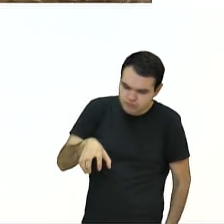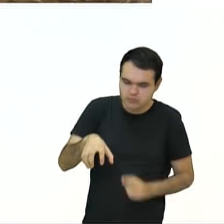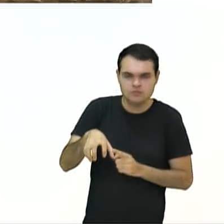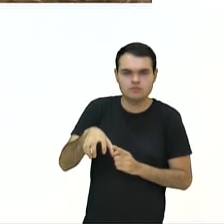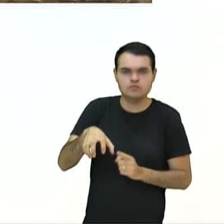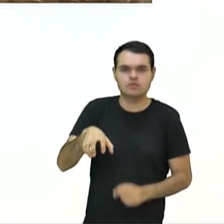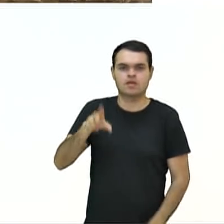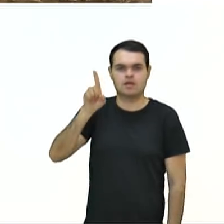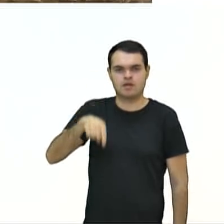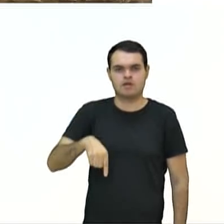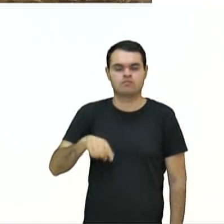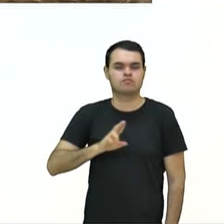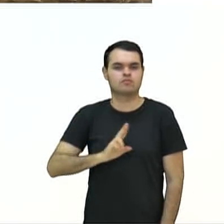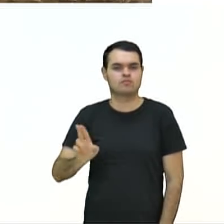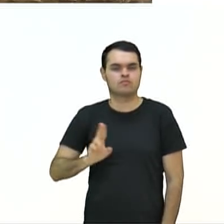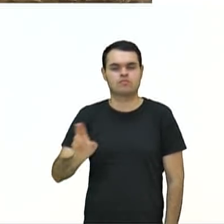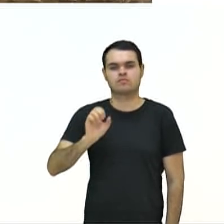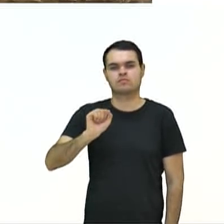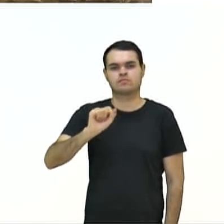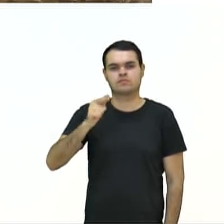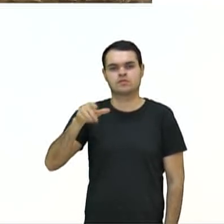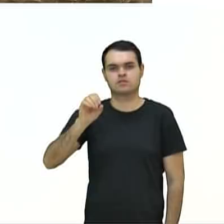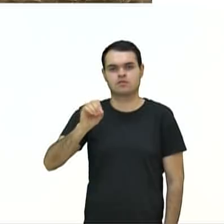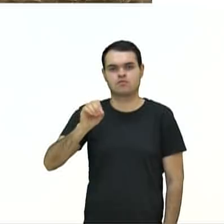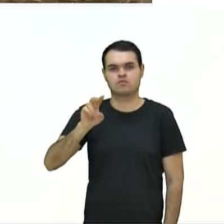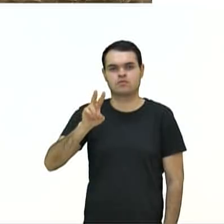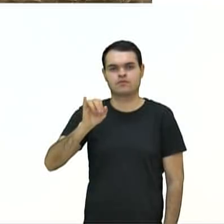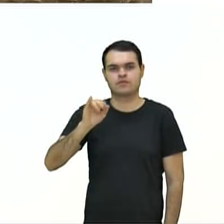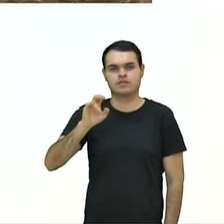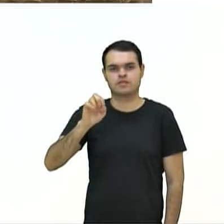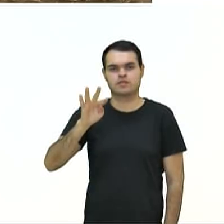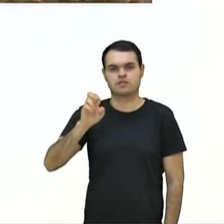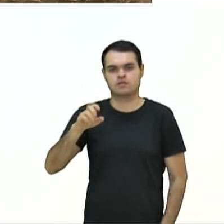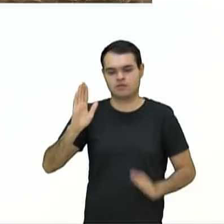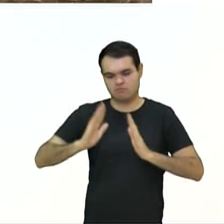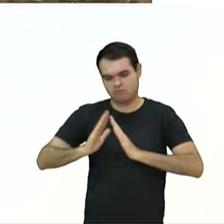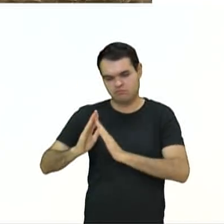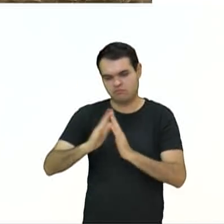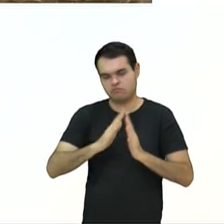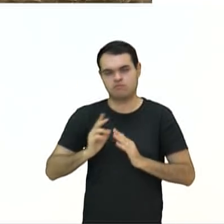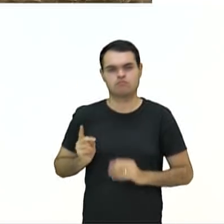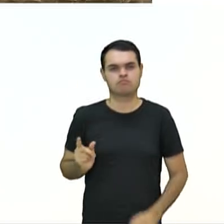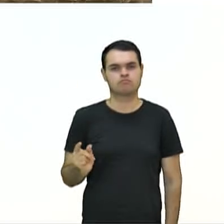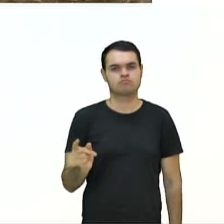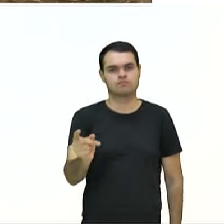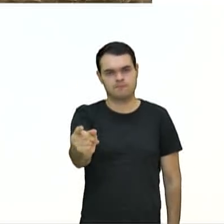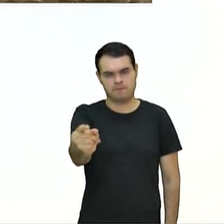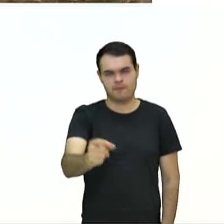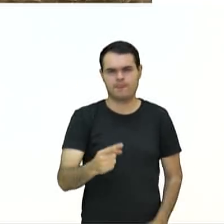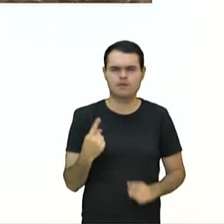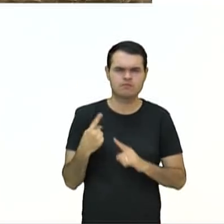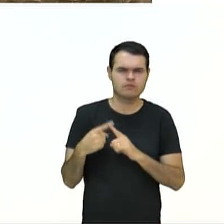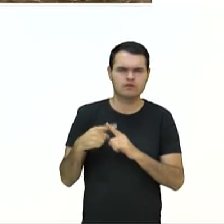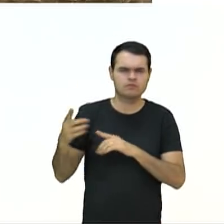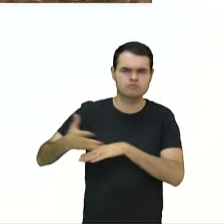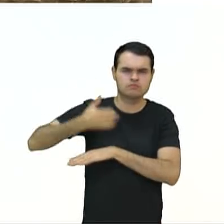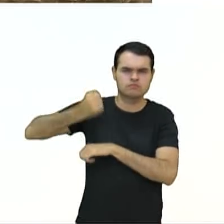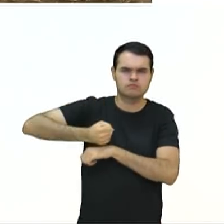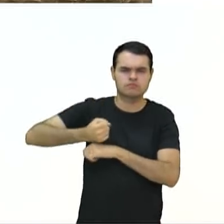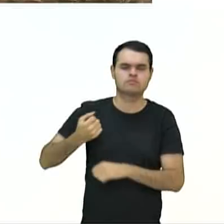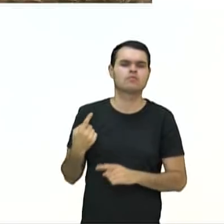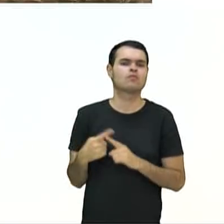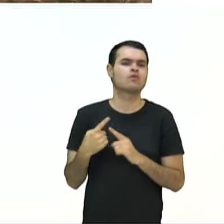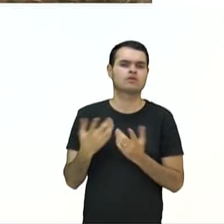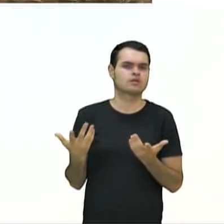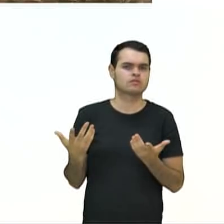foi São Vicente. Primeiro núcleo de povoamento permanente. Por que que os colonizadores instalavam, ocupavam essas